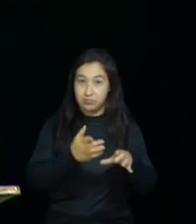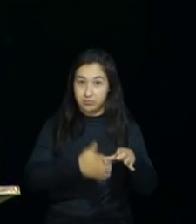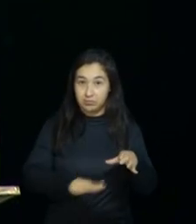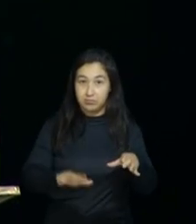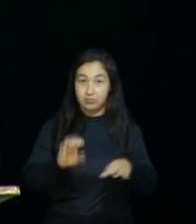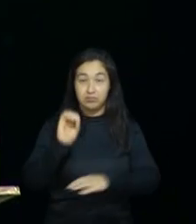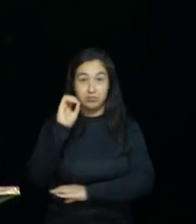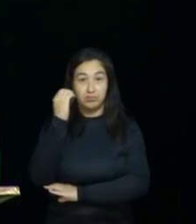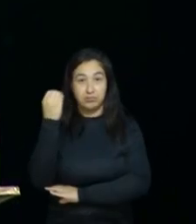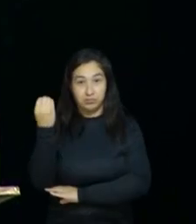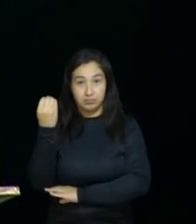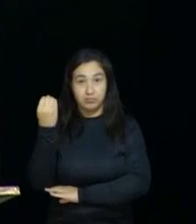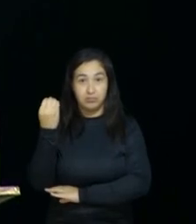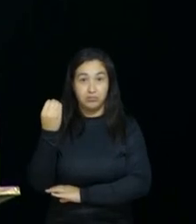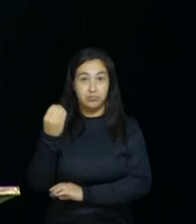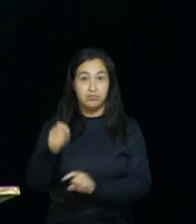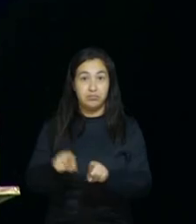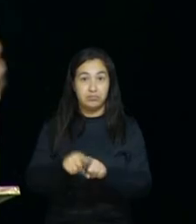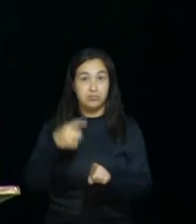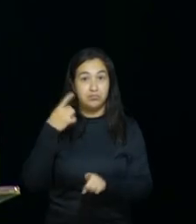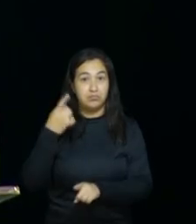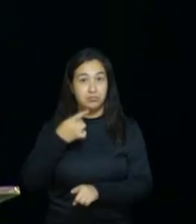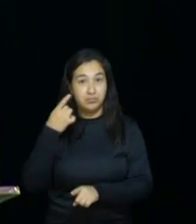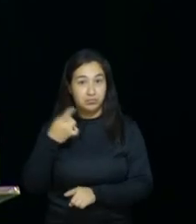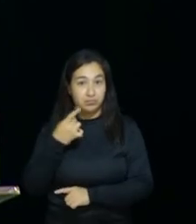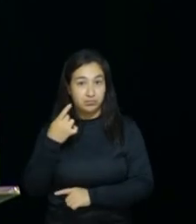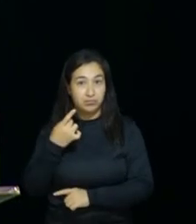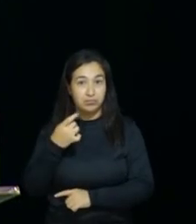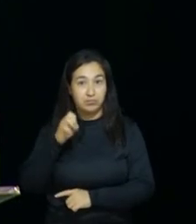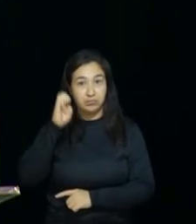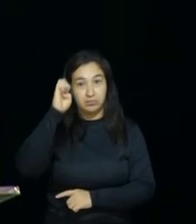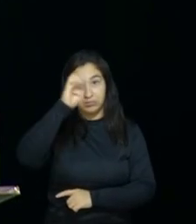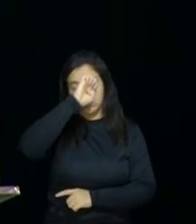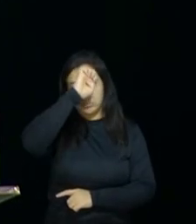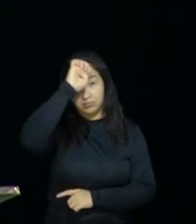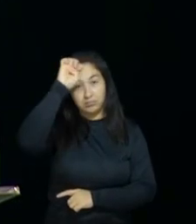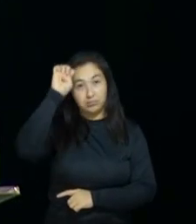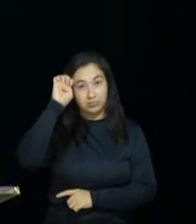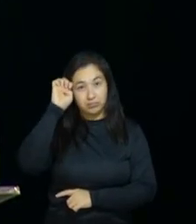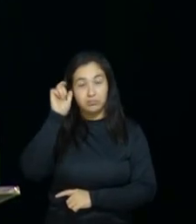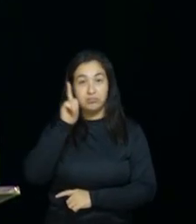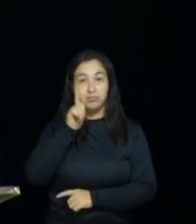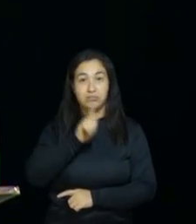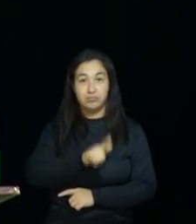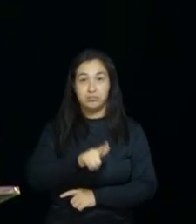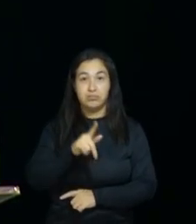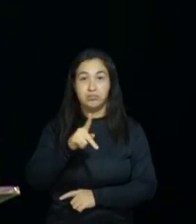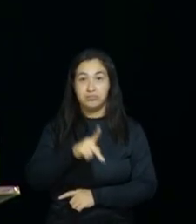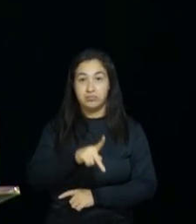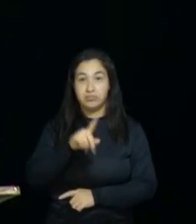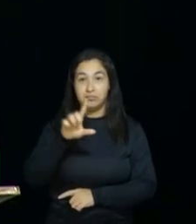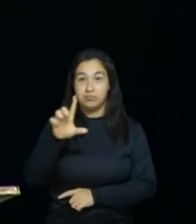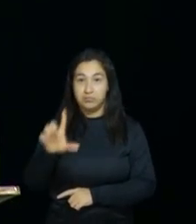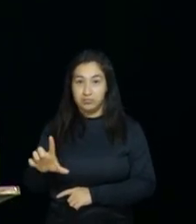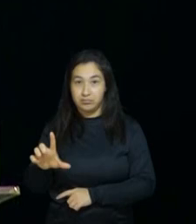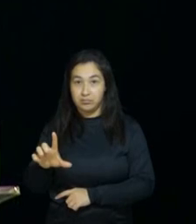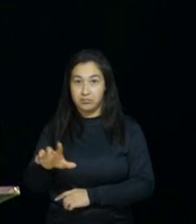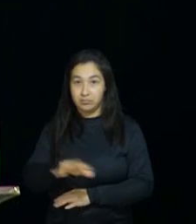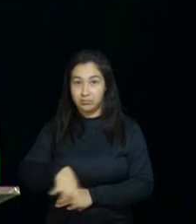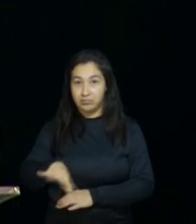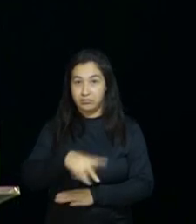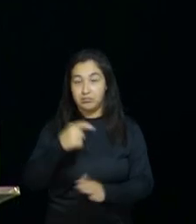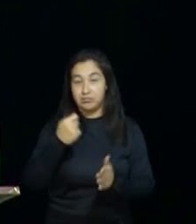Oscar, o deputado Egídio, que constituímos o PL aqui da nossa região,